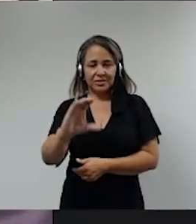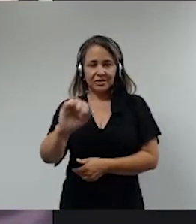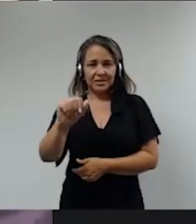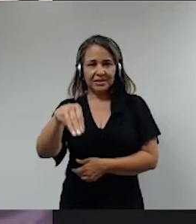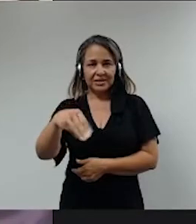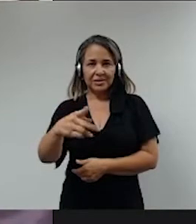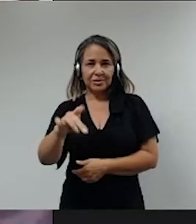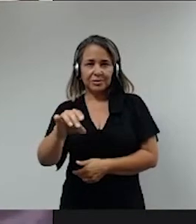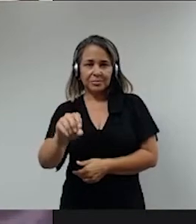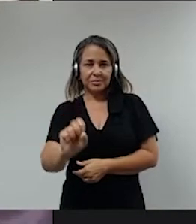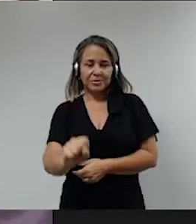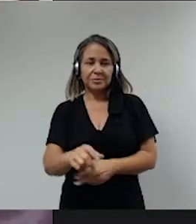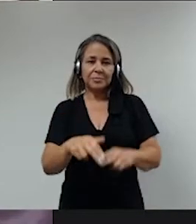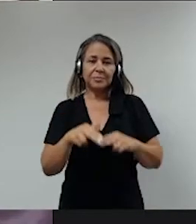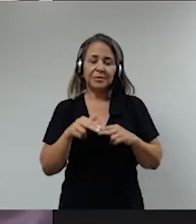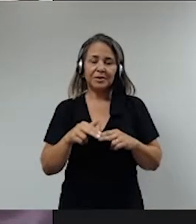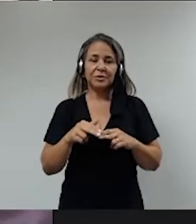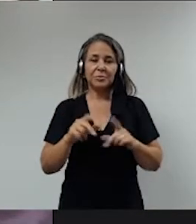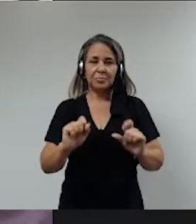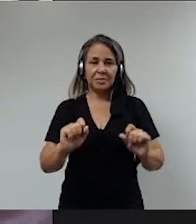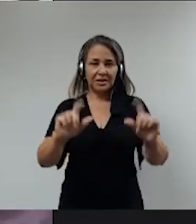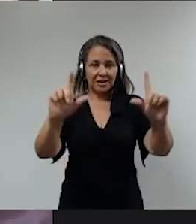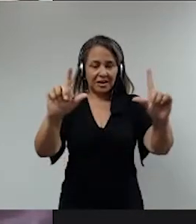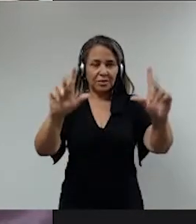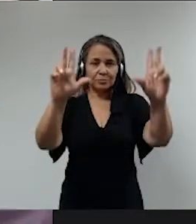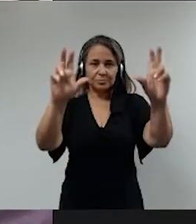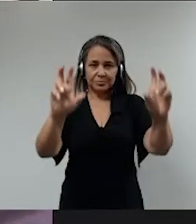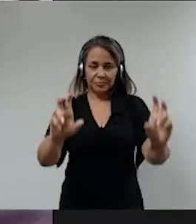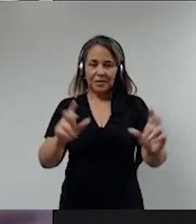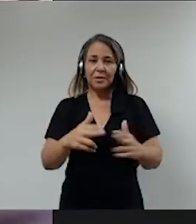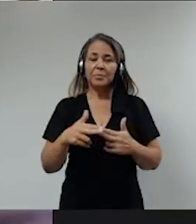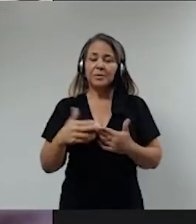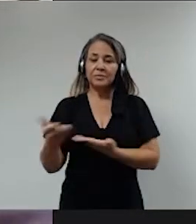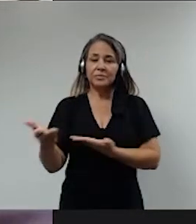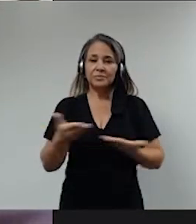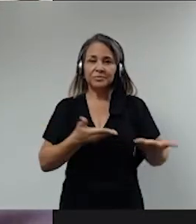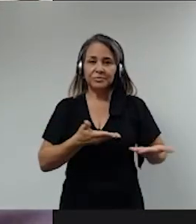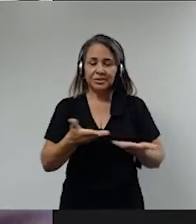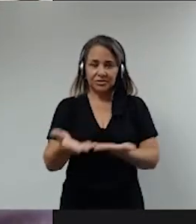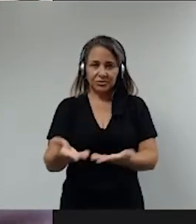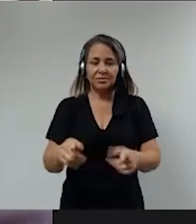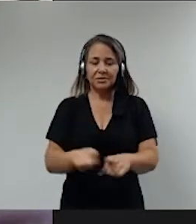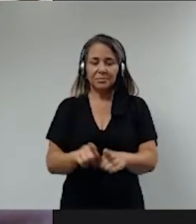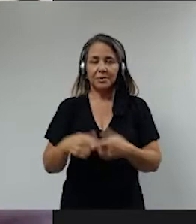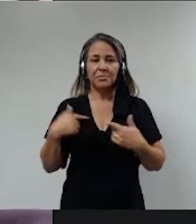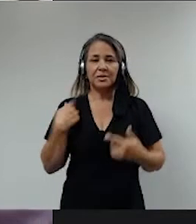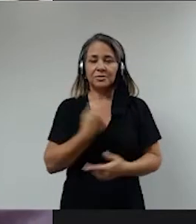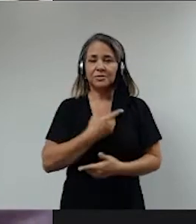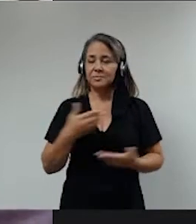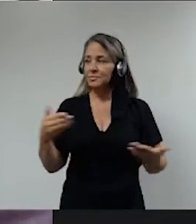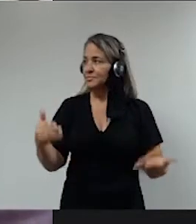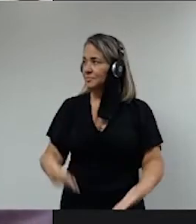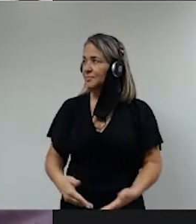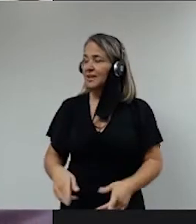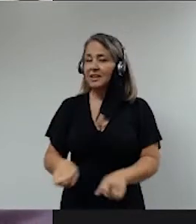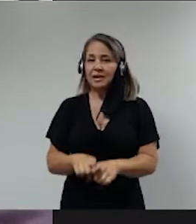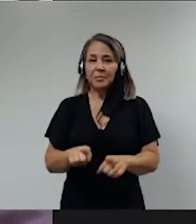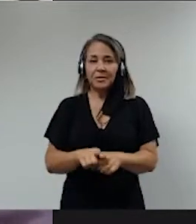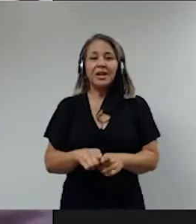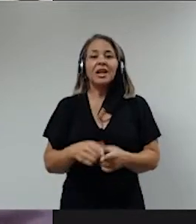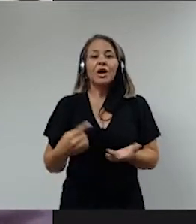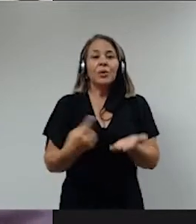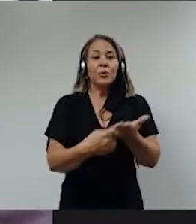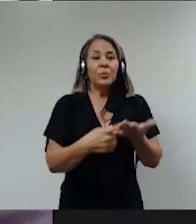pelo painel, pelo convite que nos foi feito para participar, cumprimentar a nossa colega